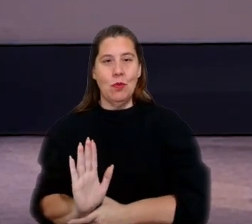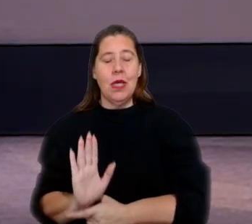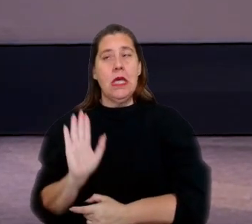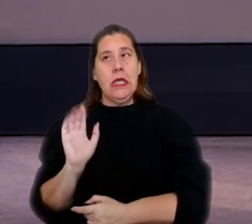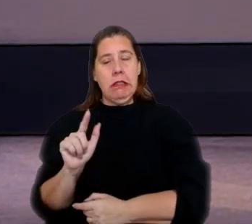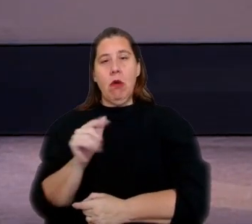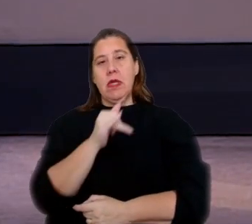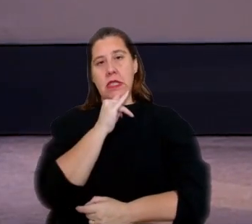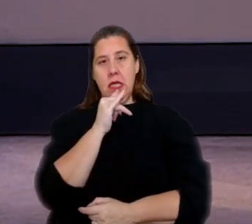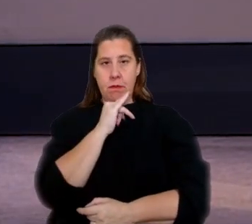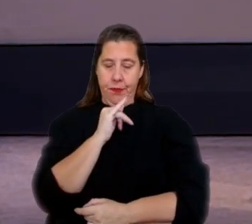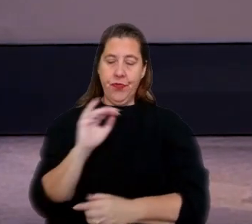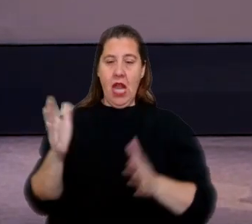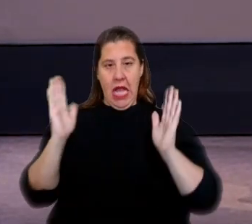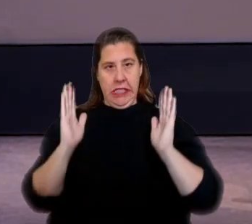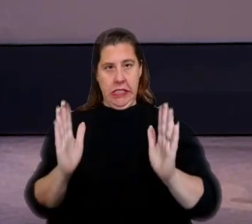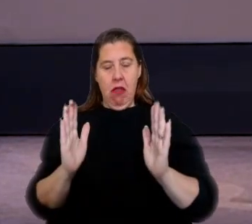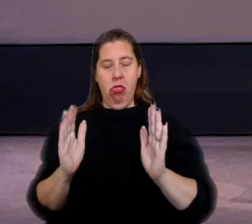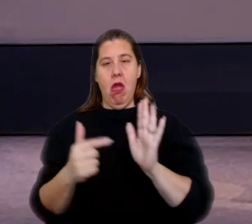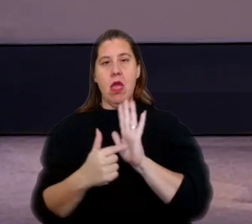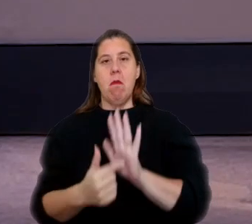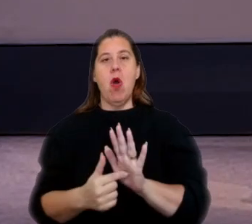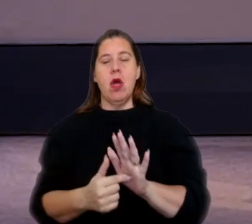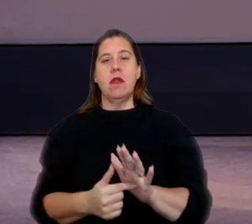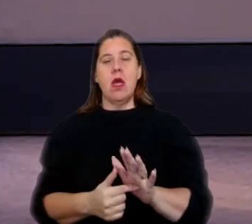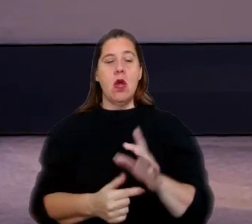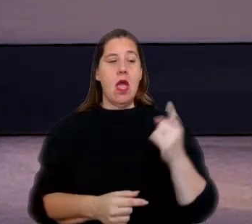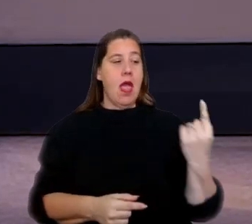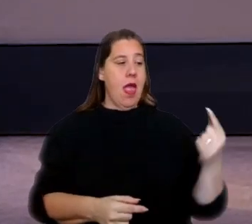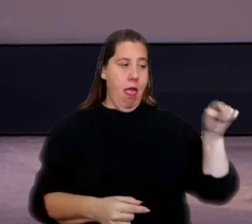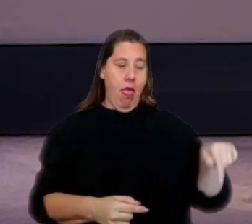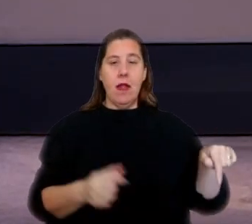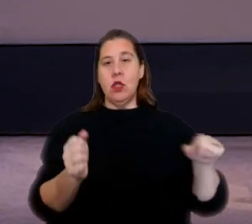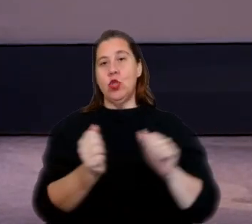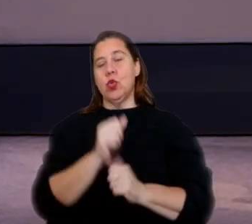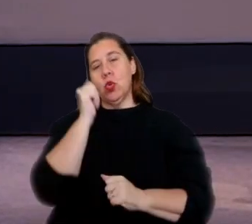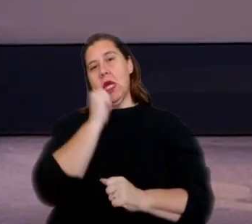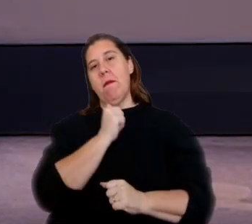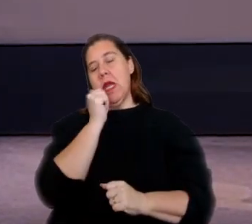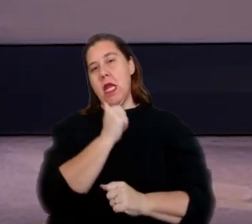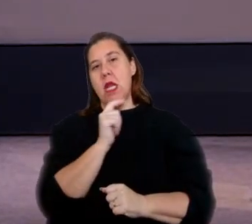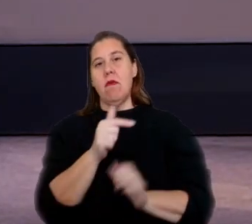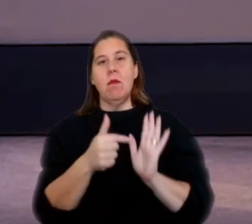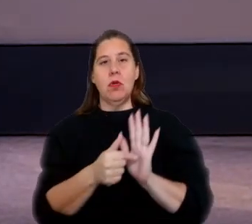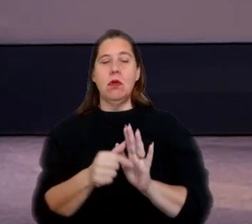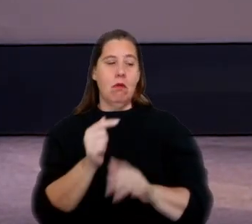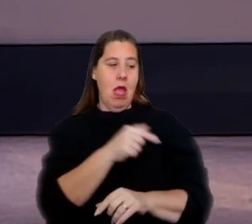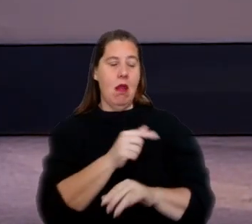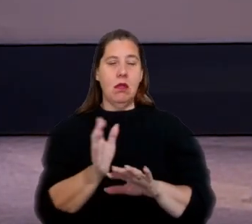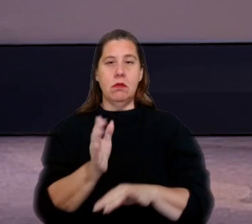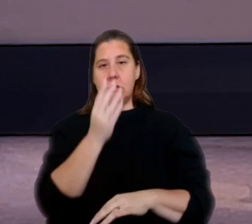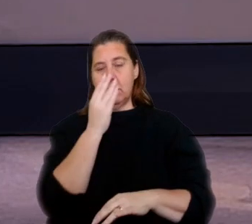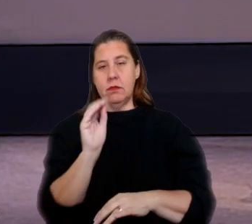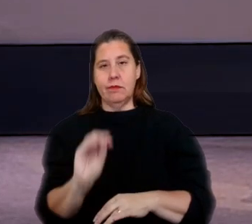então essa cena, por exemplo, que você comenta, né, dele com a menina, eu podia dizer que assim foi uma coisa que ele